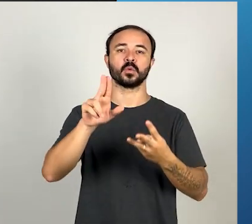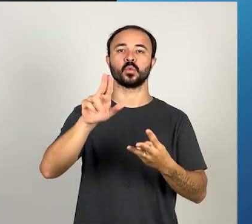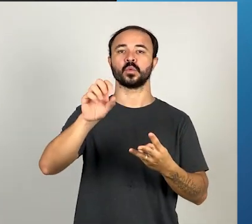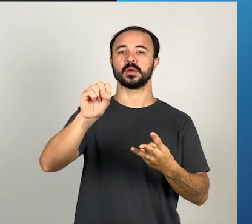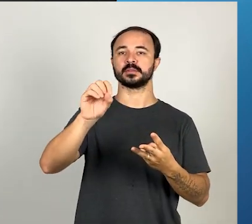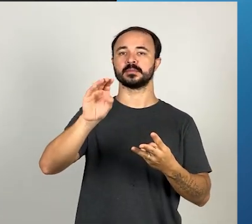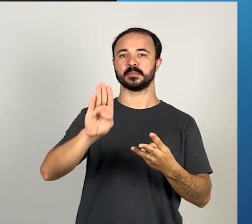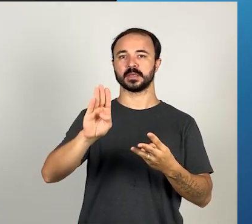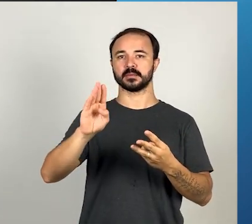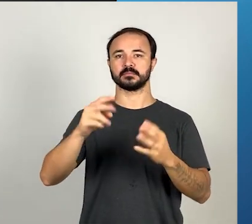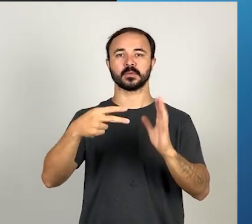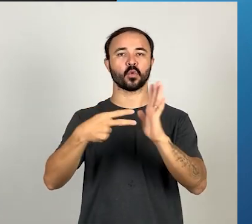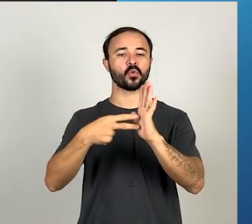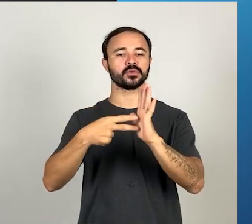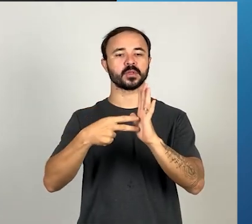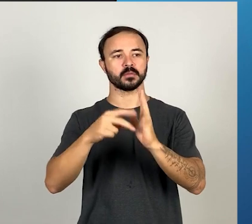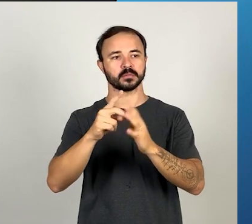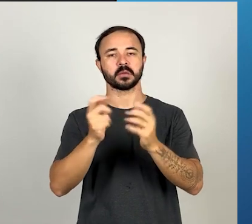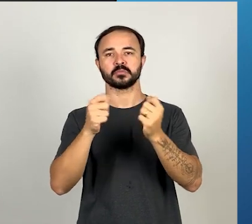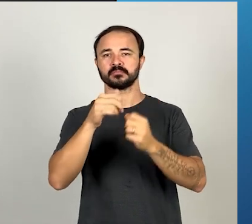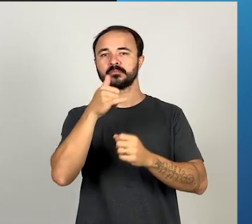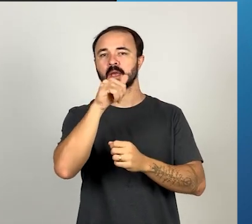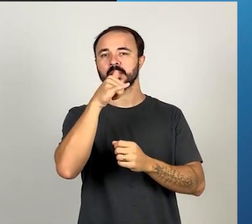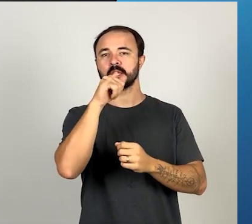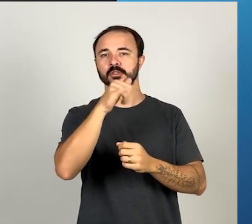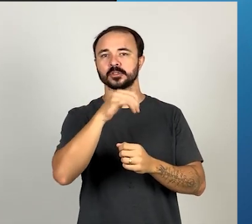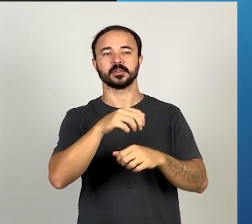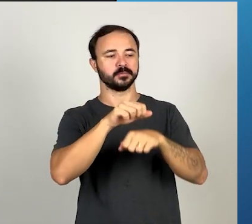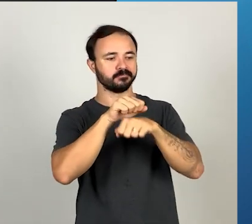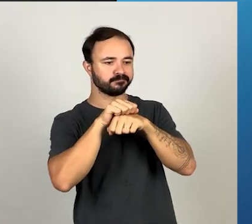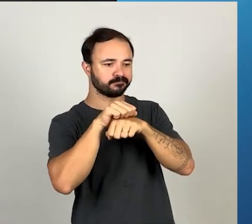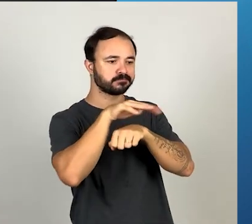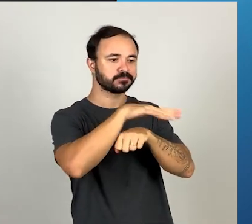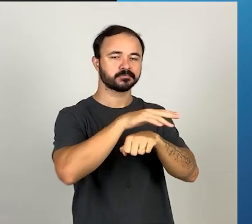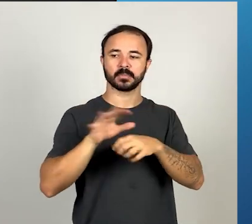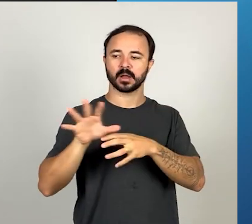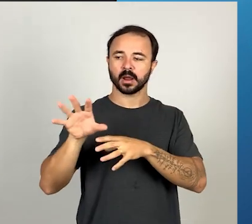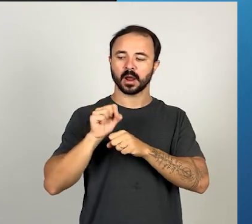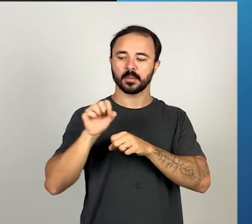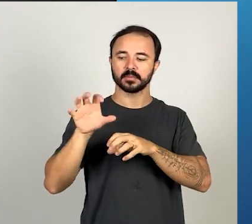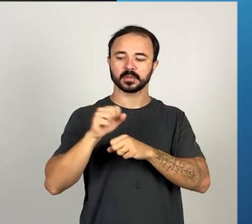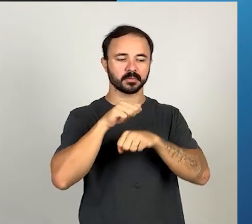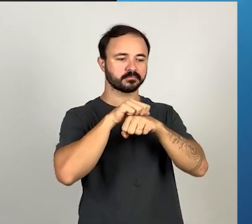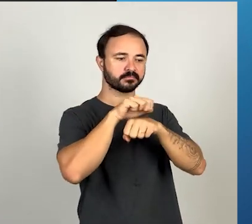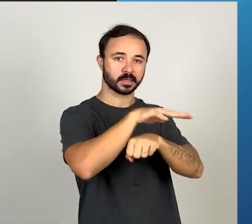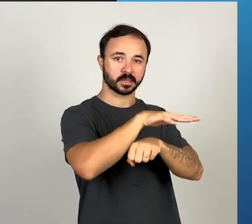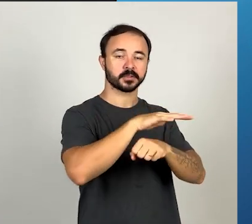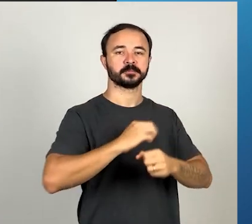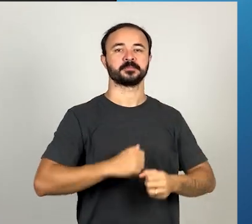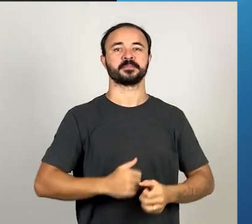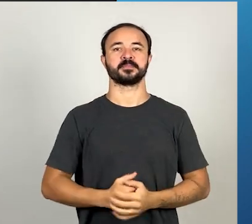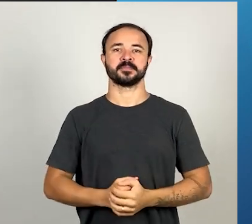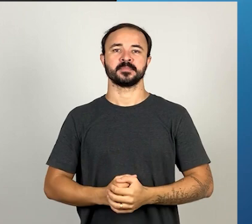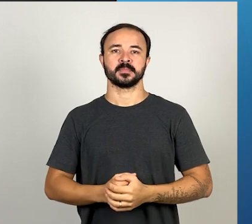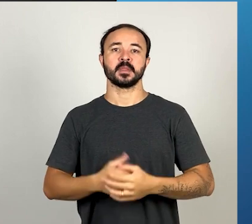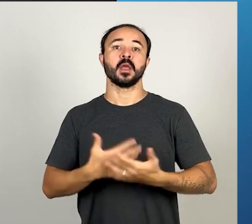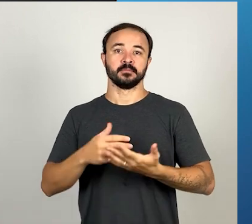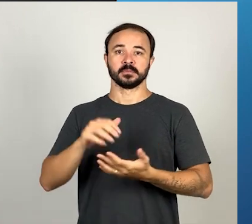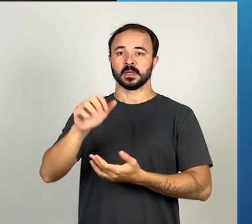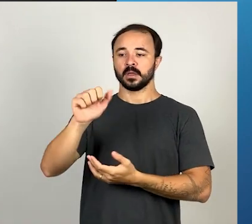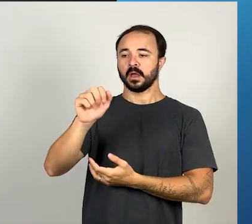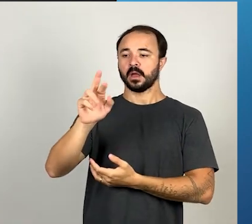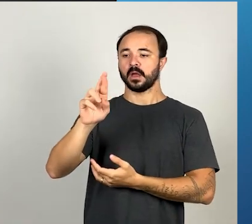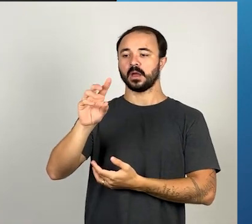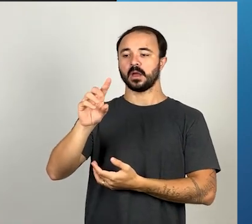que possamos ter a energia necessária vinda do notebook. Ao conectar o USB na placa Arduino,